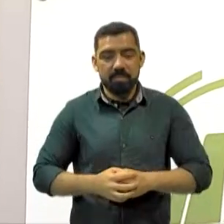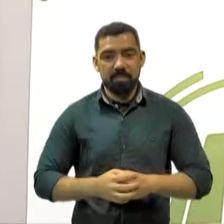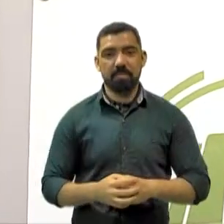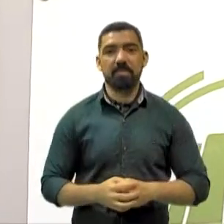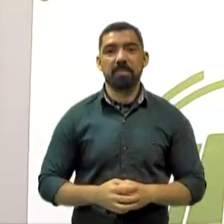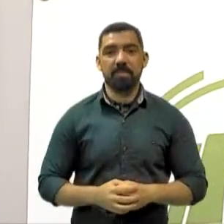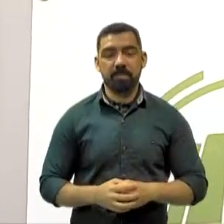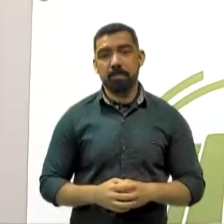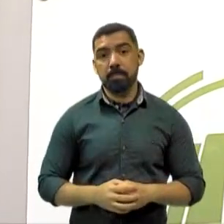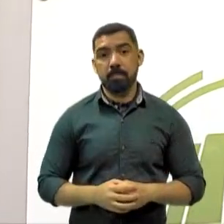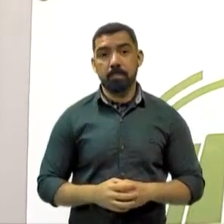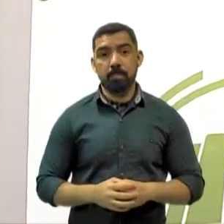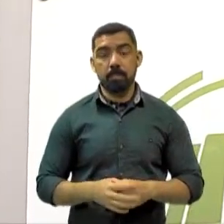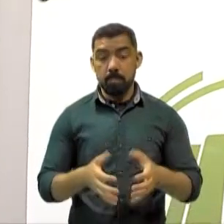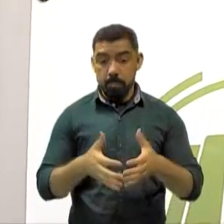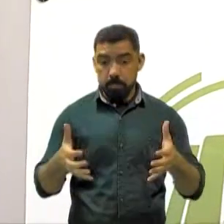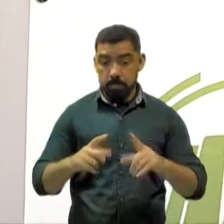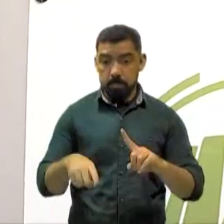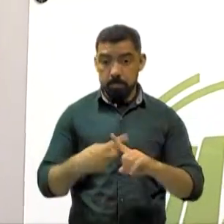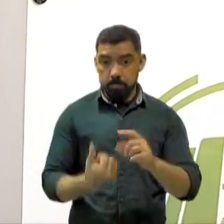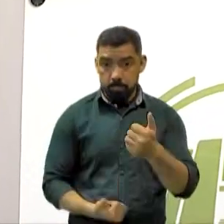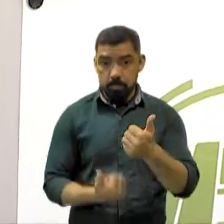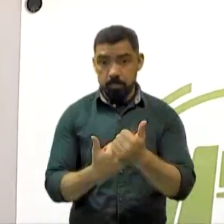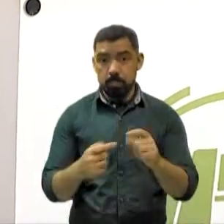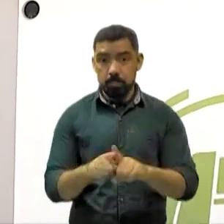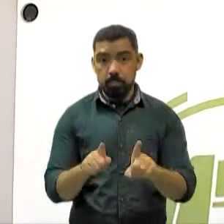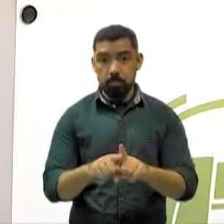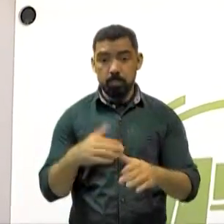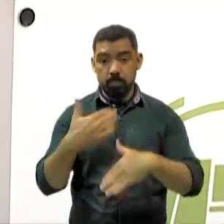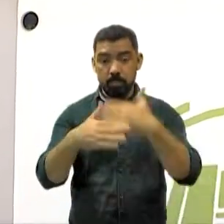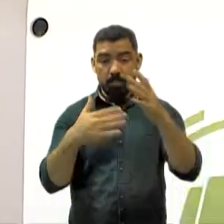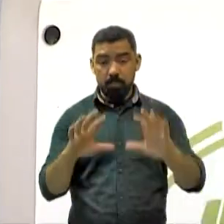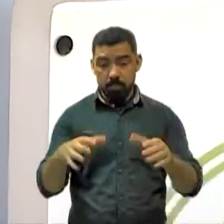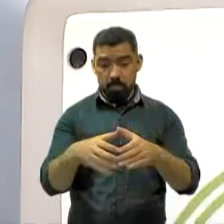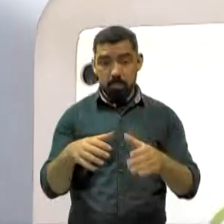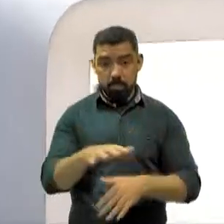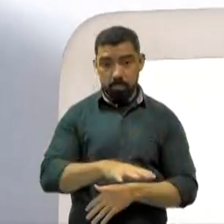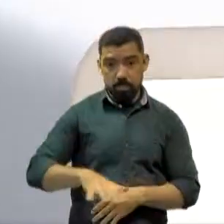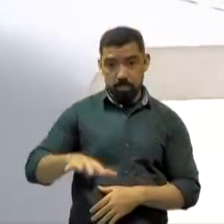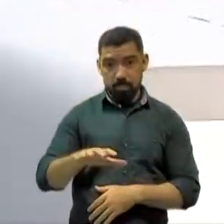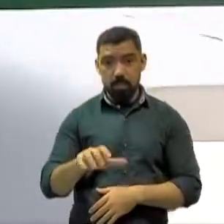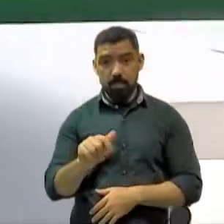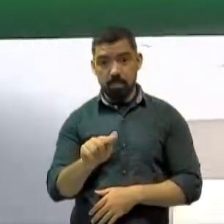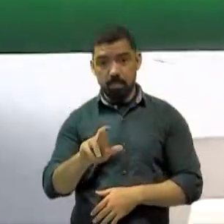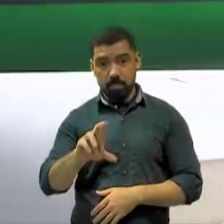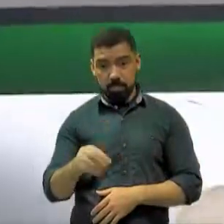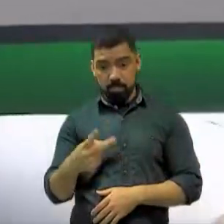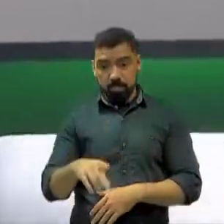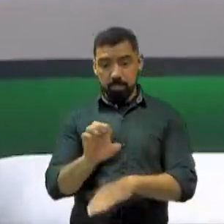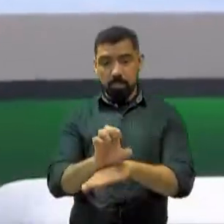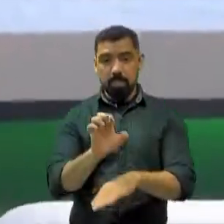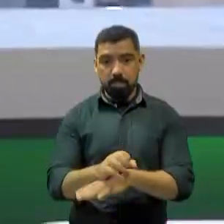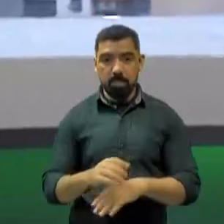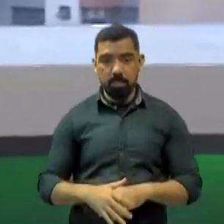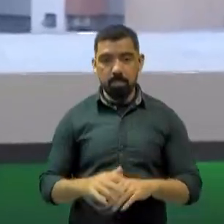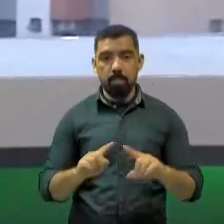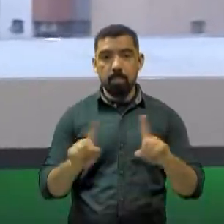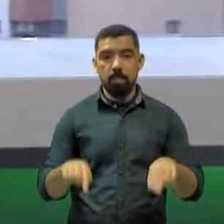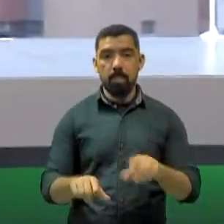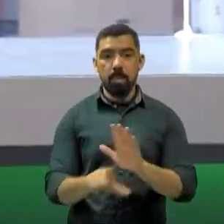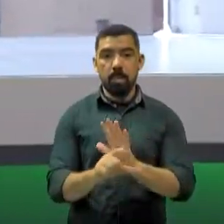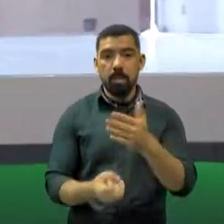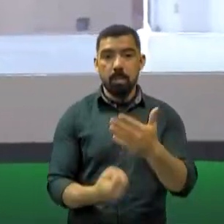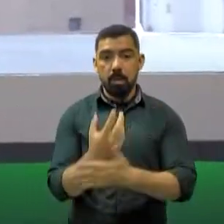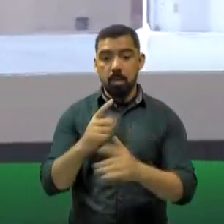Para ampliar e fortalecer as práticas de evolução do setor agropecuário no Estado, um projeto de lei cria o Programa Cearense